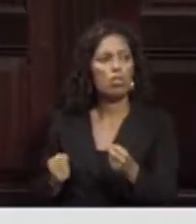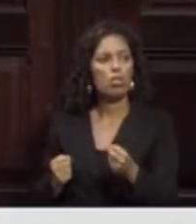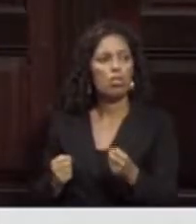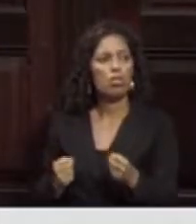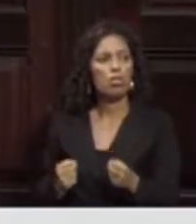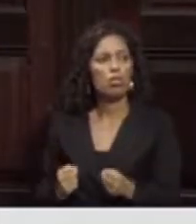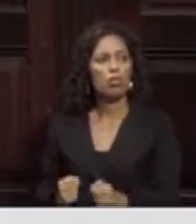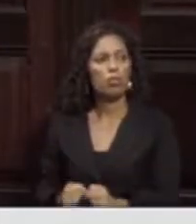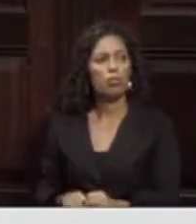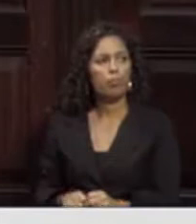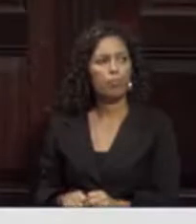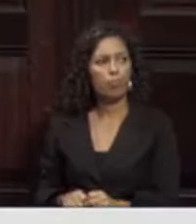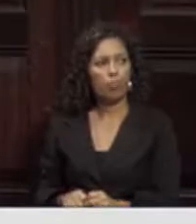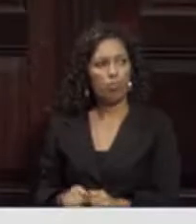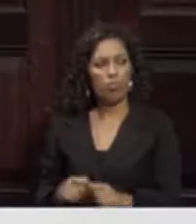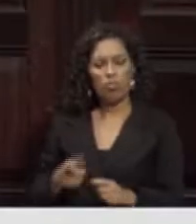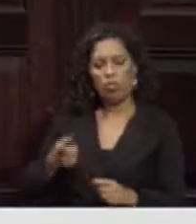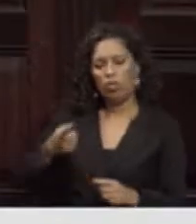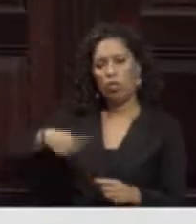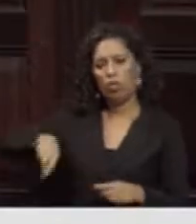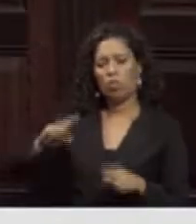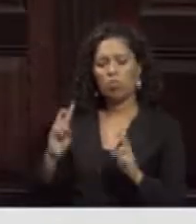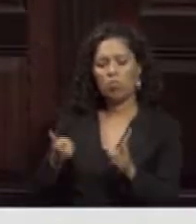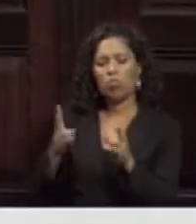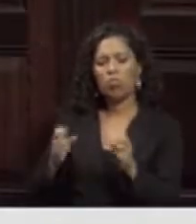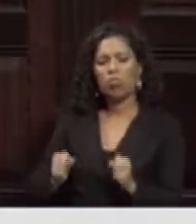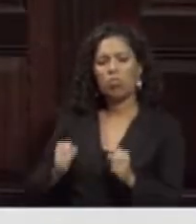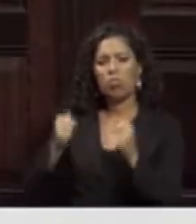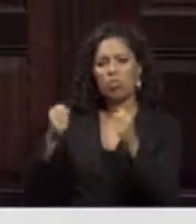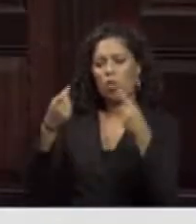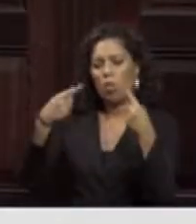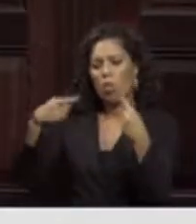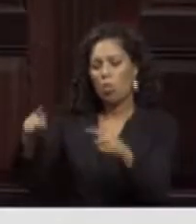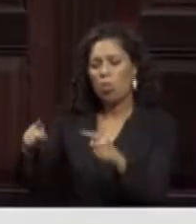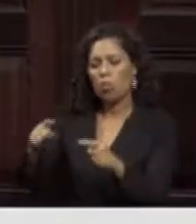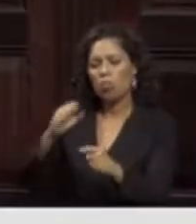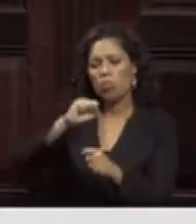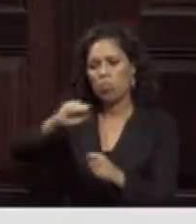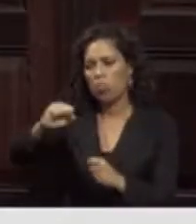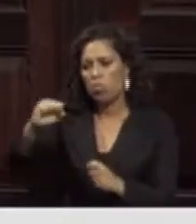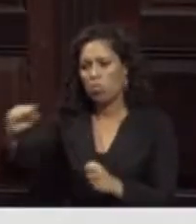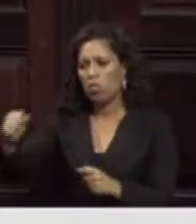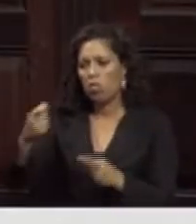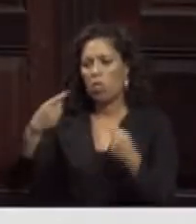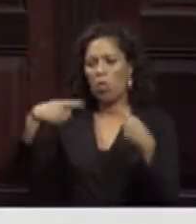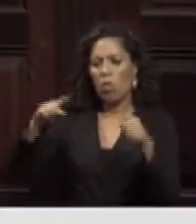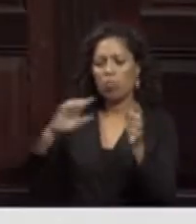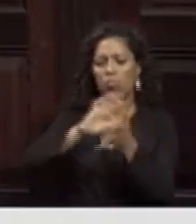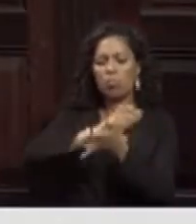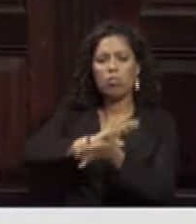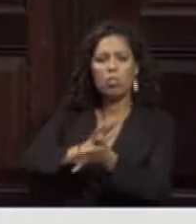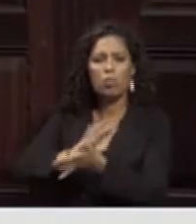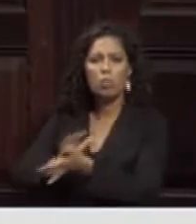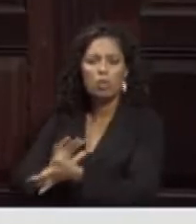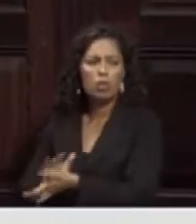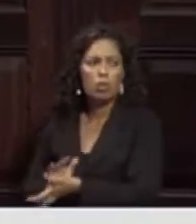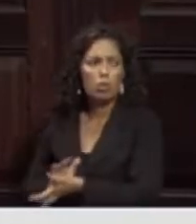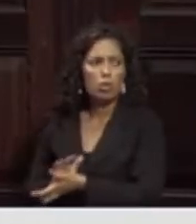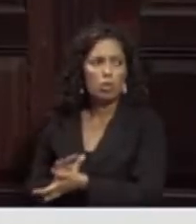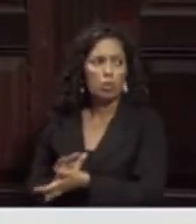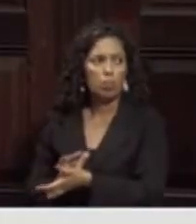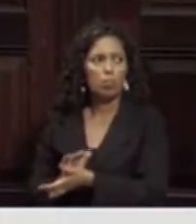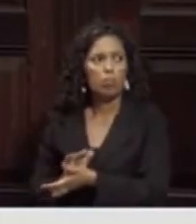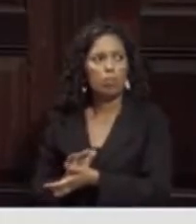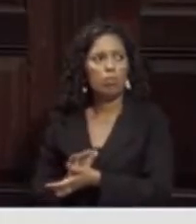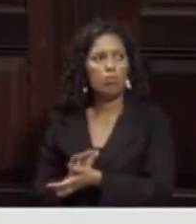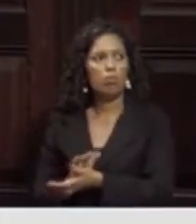à luta contra o assassinato, contra a agressão à cidadania da comunidade favelada,